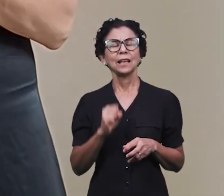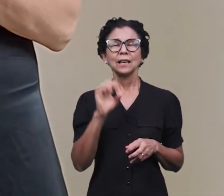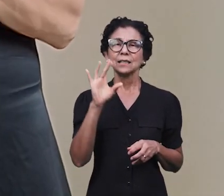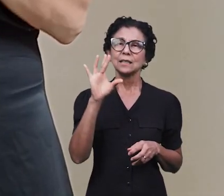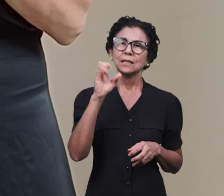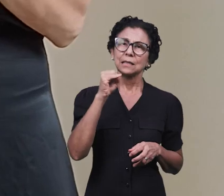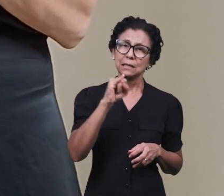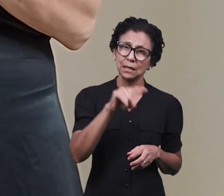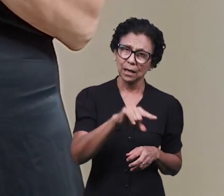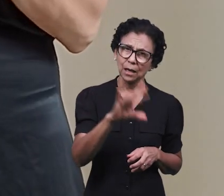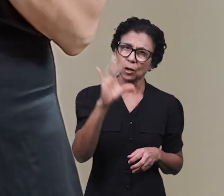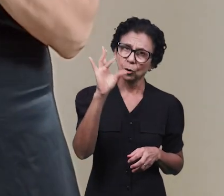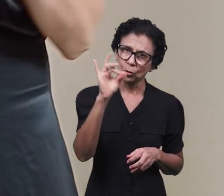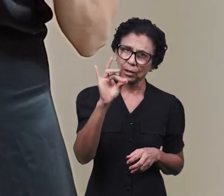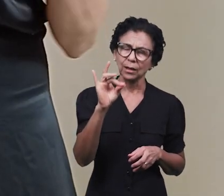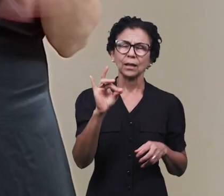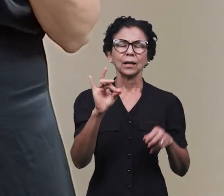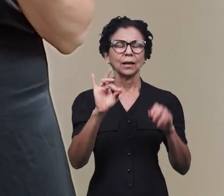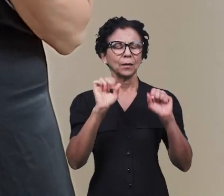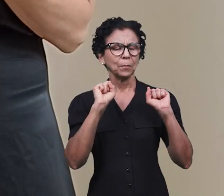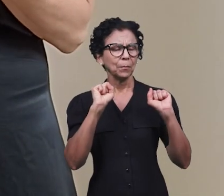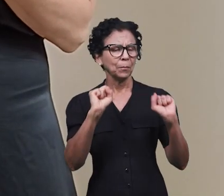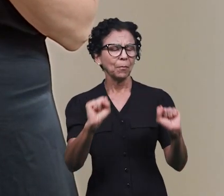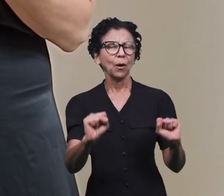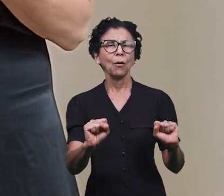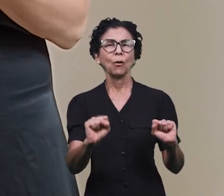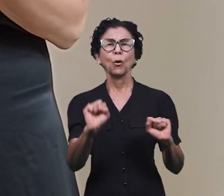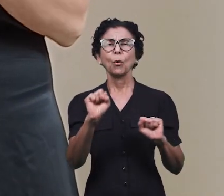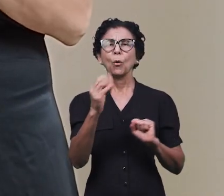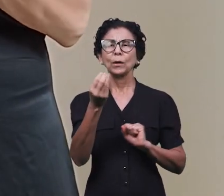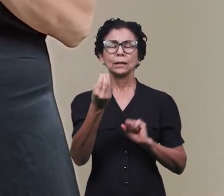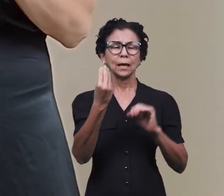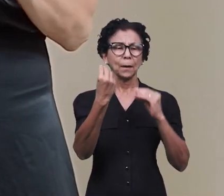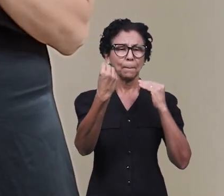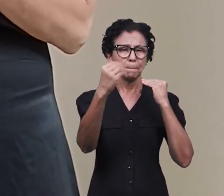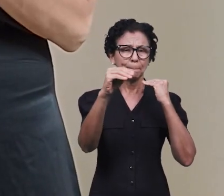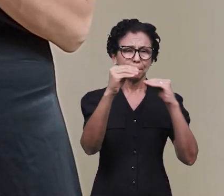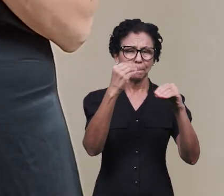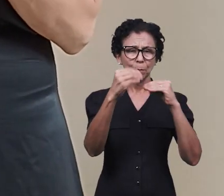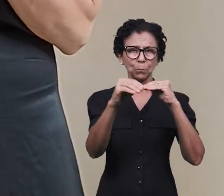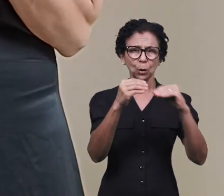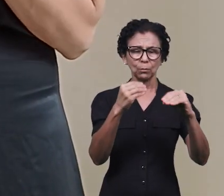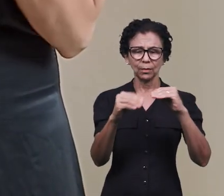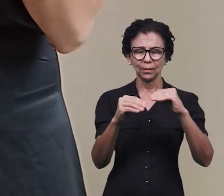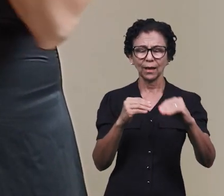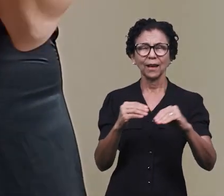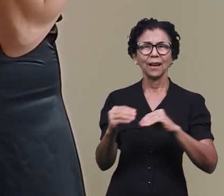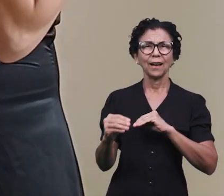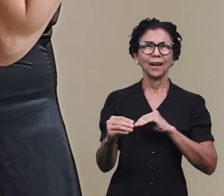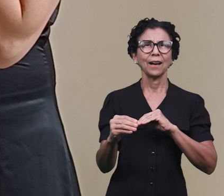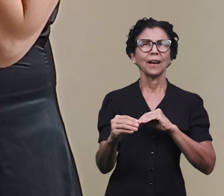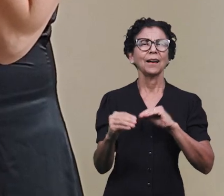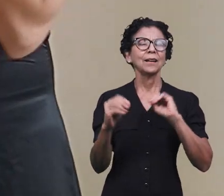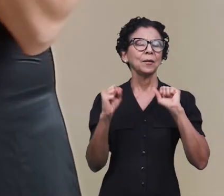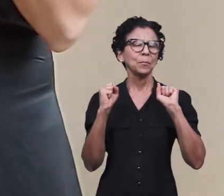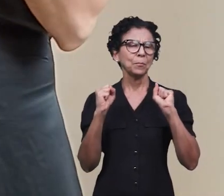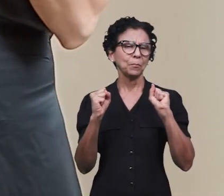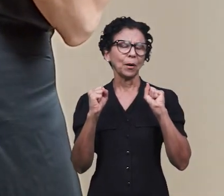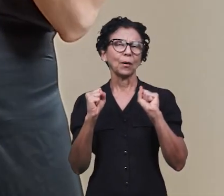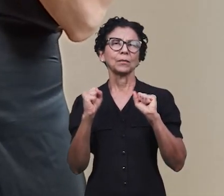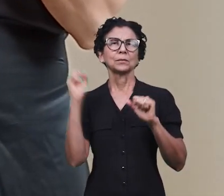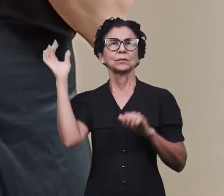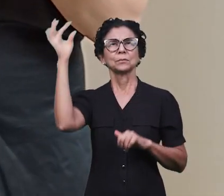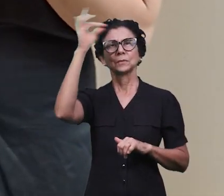vamos colar, se é deixar o arquivo e ele vai montando, não tem dificuldade nisso. O Espírito Santo tem